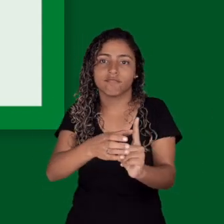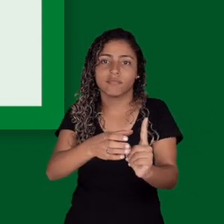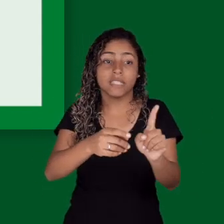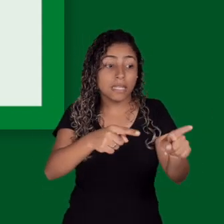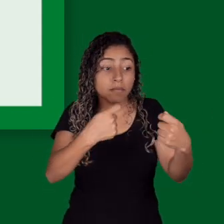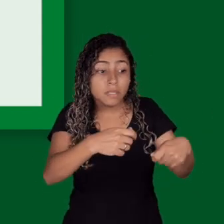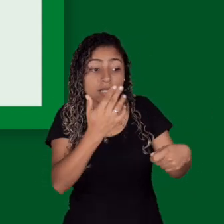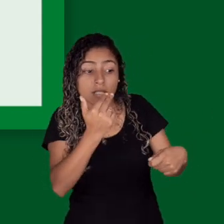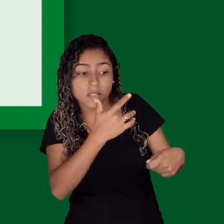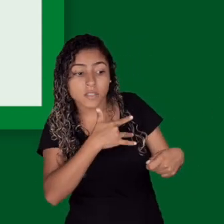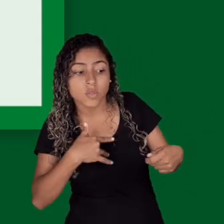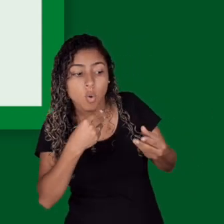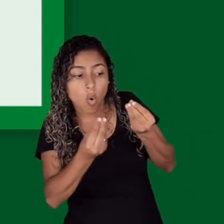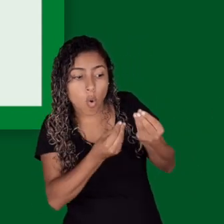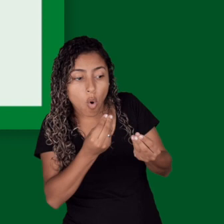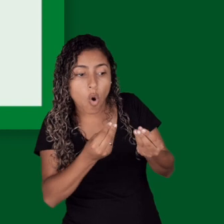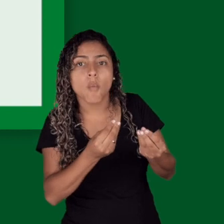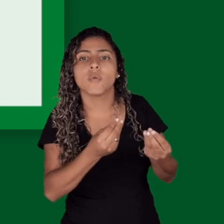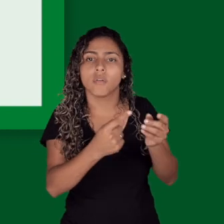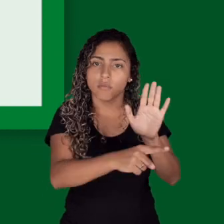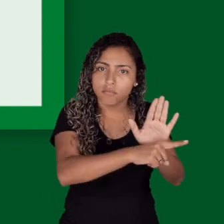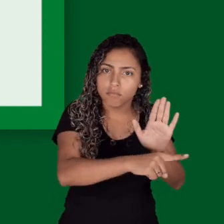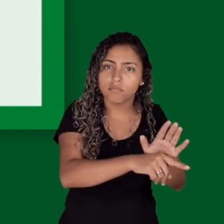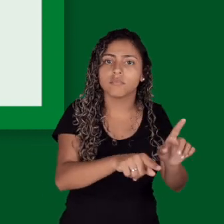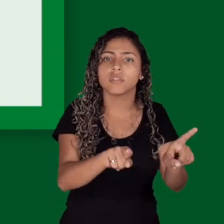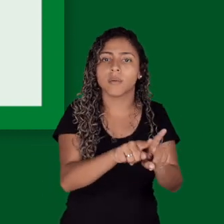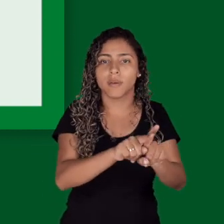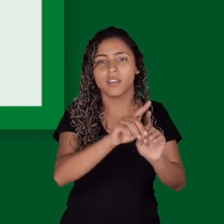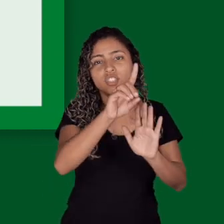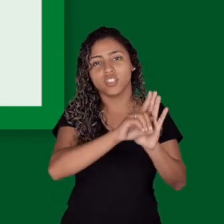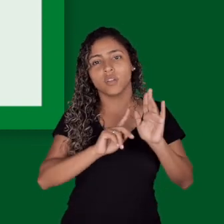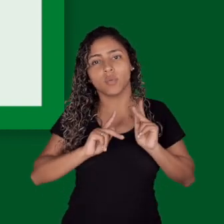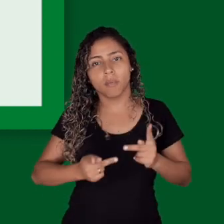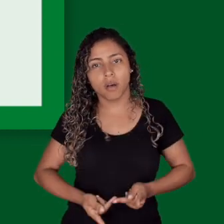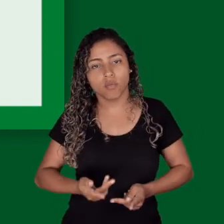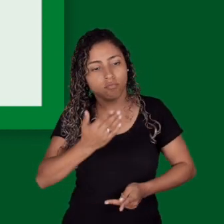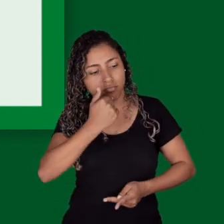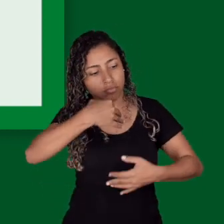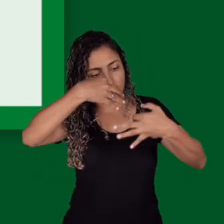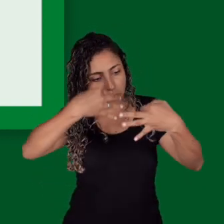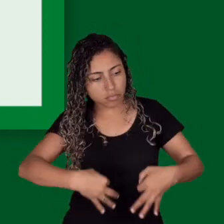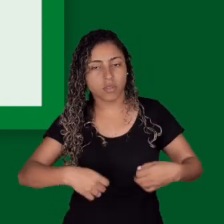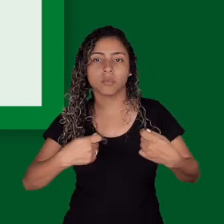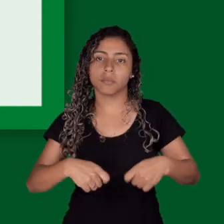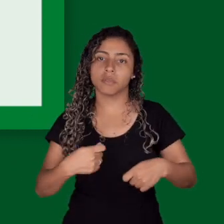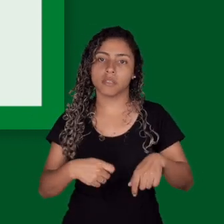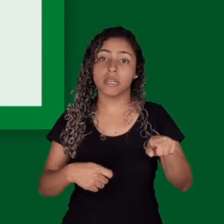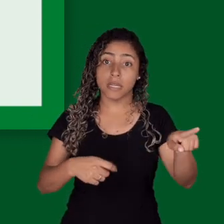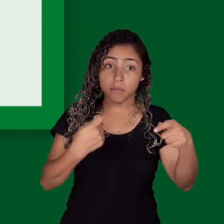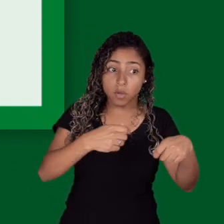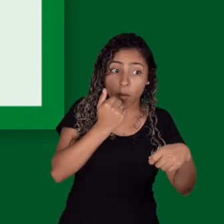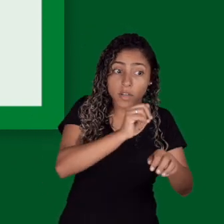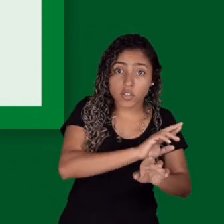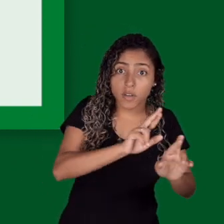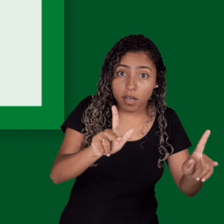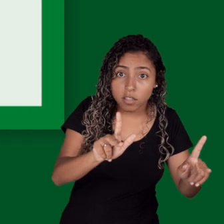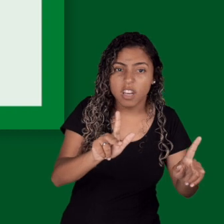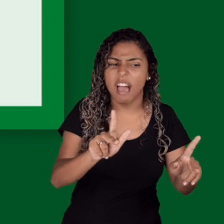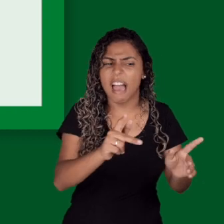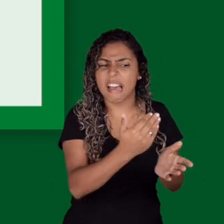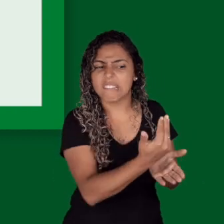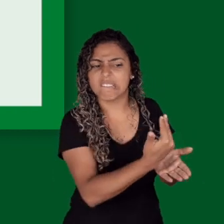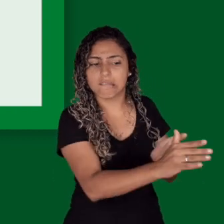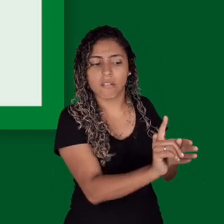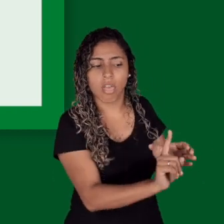desses alunos e a gente tem que garantir o direito humano à alimentação adequada. Porque o aluno tem uma necessidade alimentar especial, ele não pode ser excluído, ele